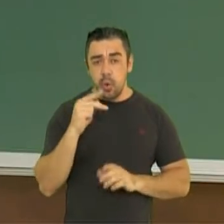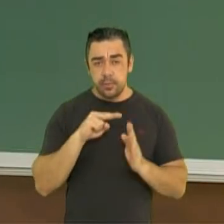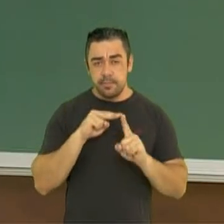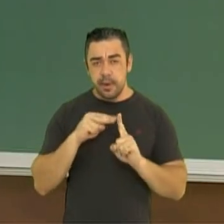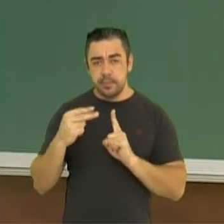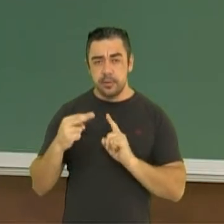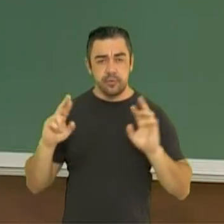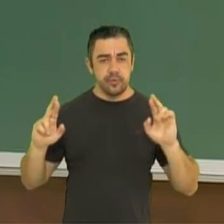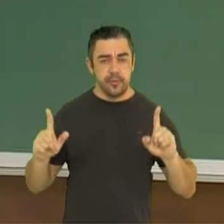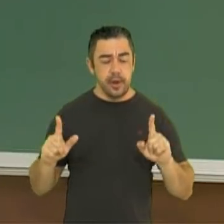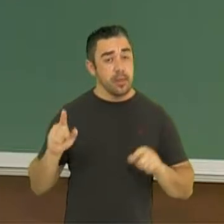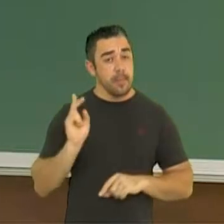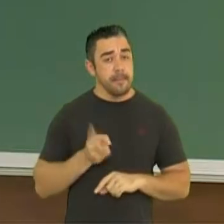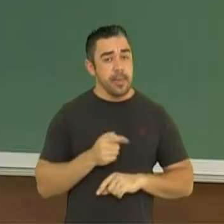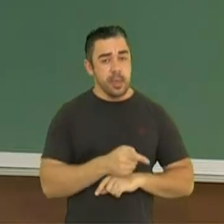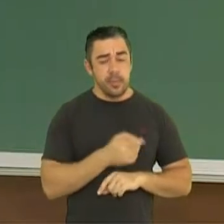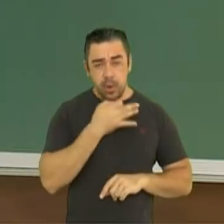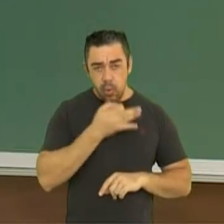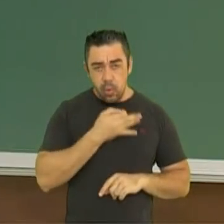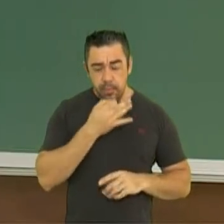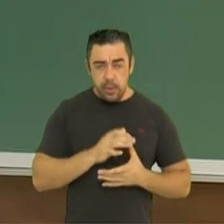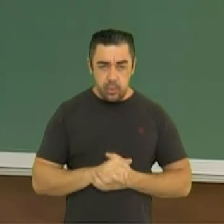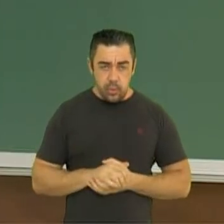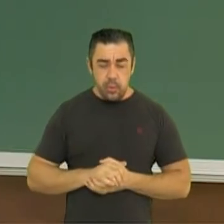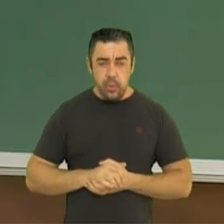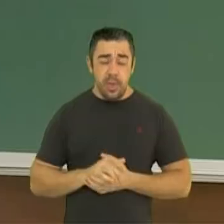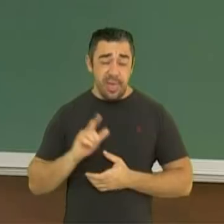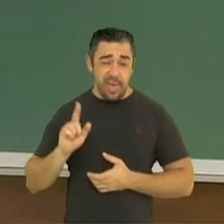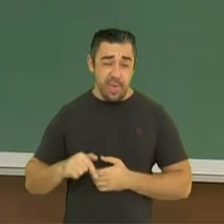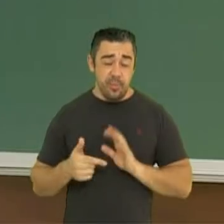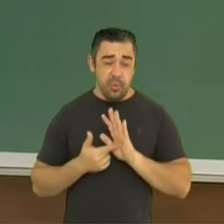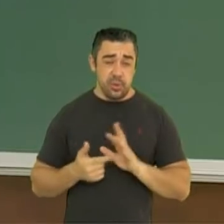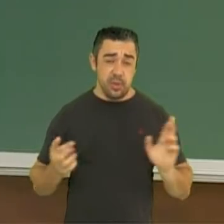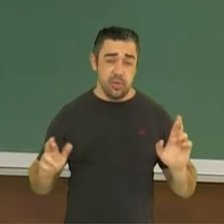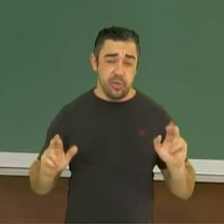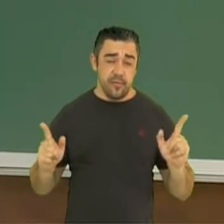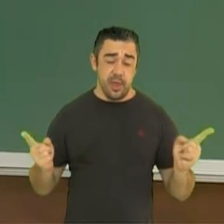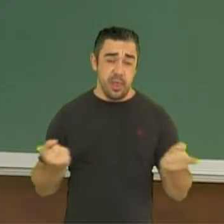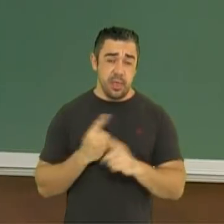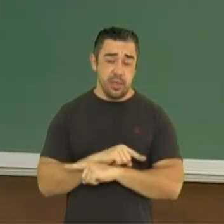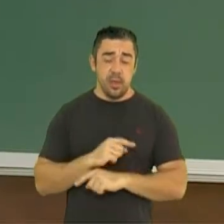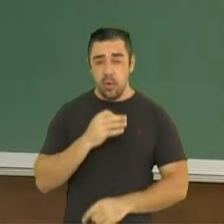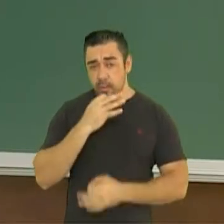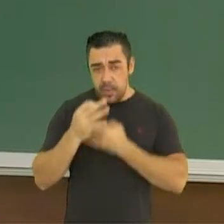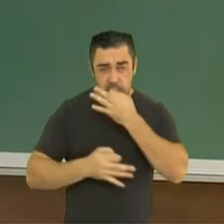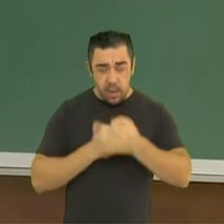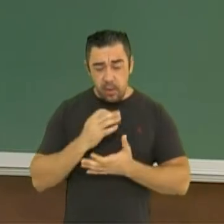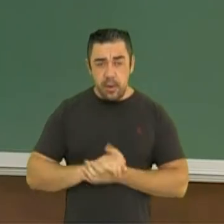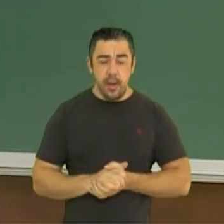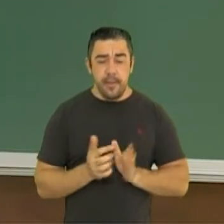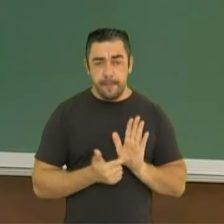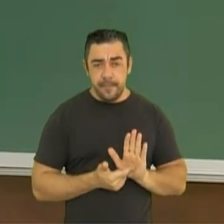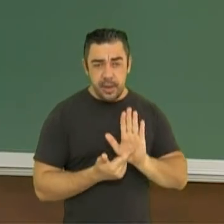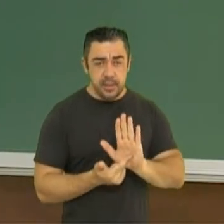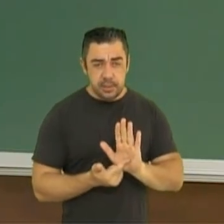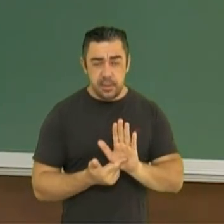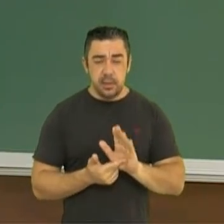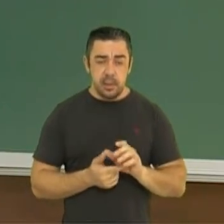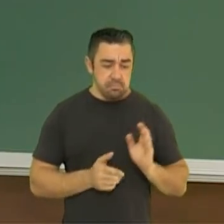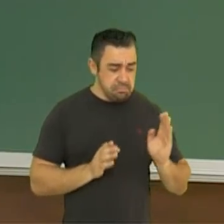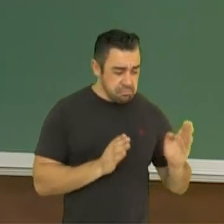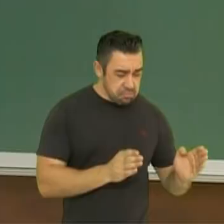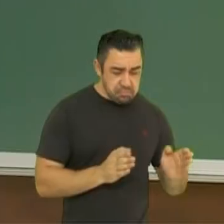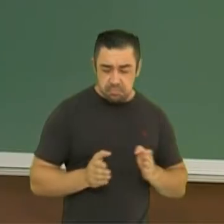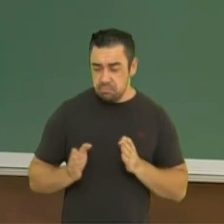diferentes sobre um mesmo argumento, denotando um contraste de opiniões, tá? Você apresenta ali duas